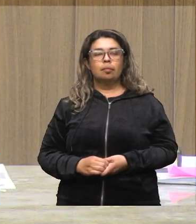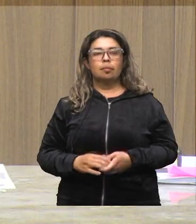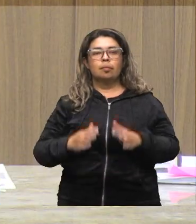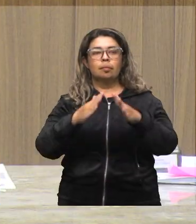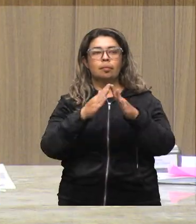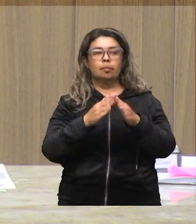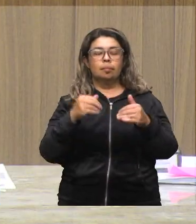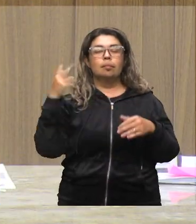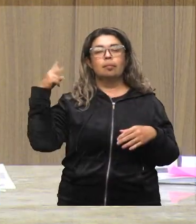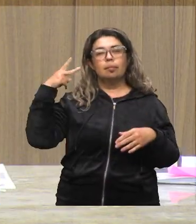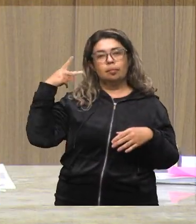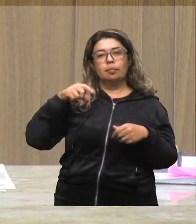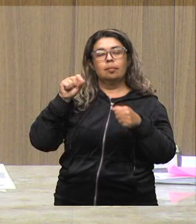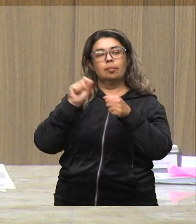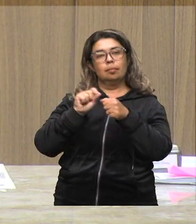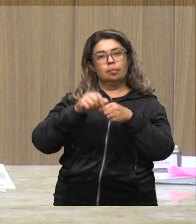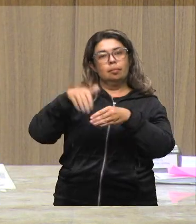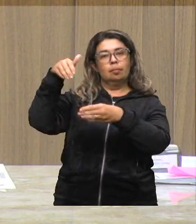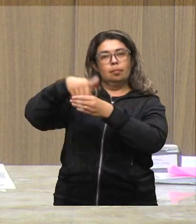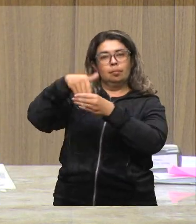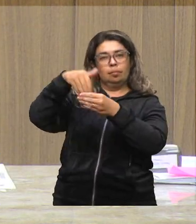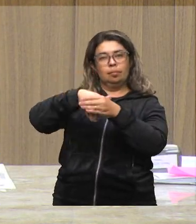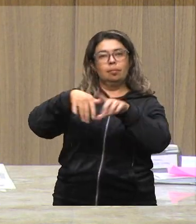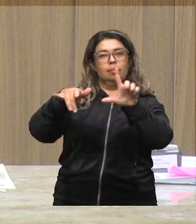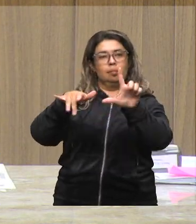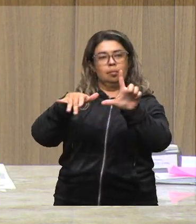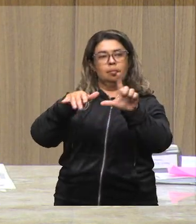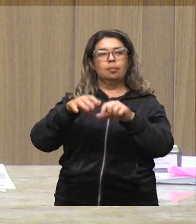Solicito aos nobres pares que façam a votação no painel.